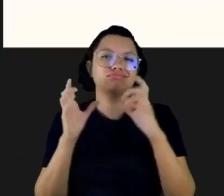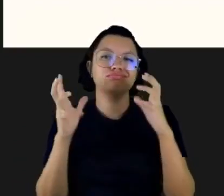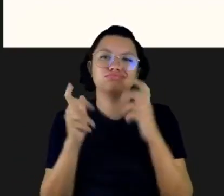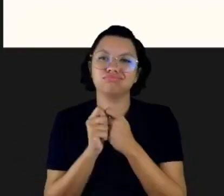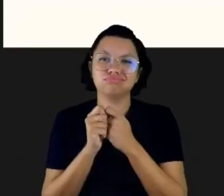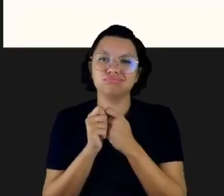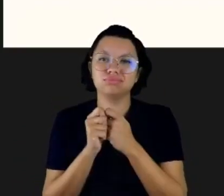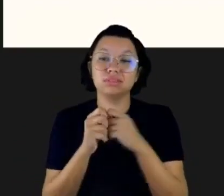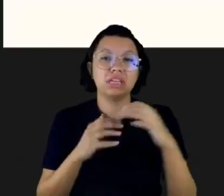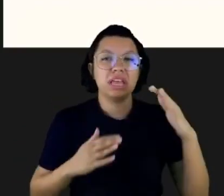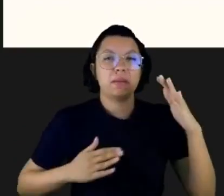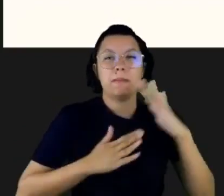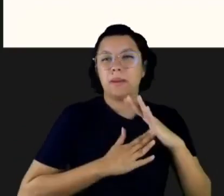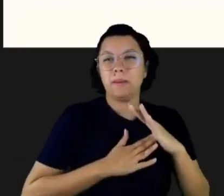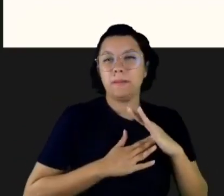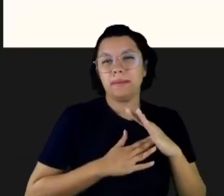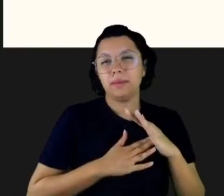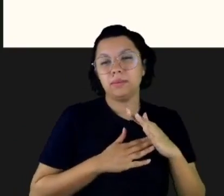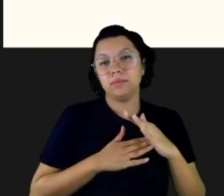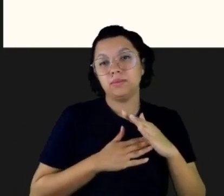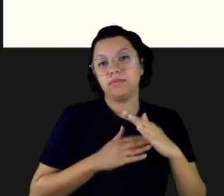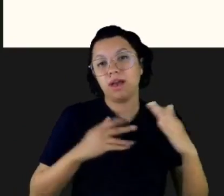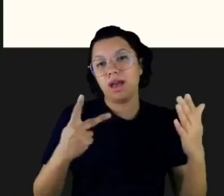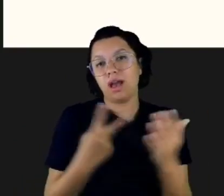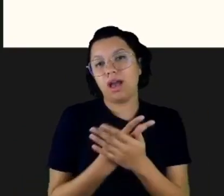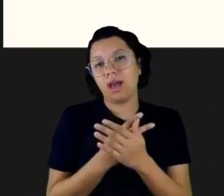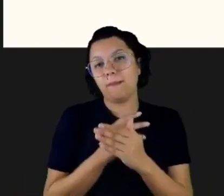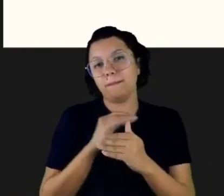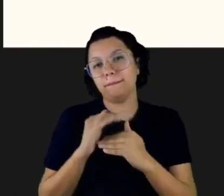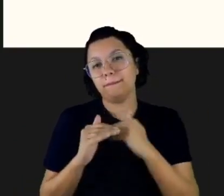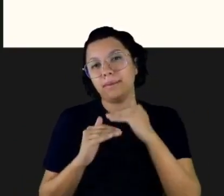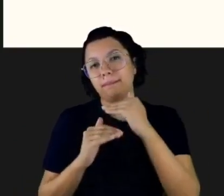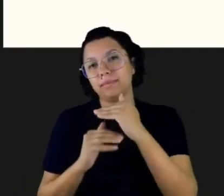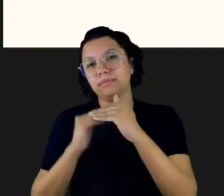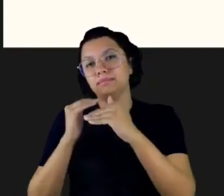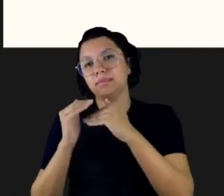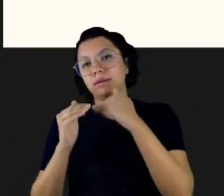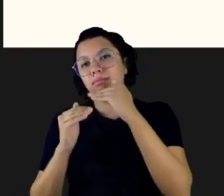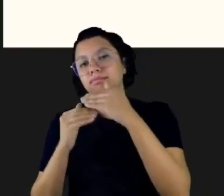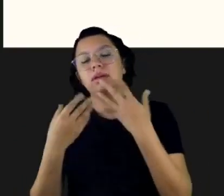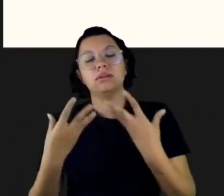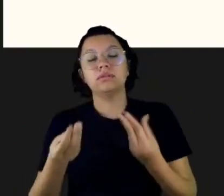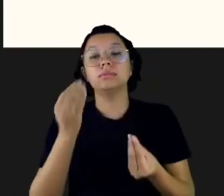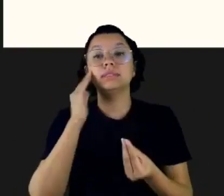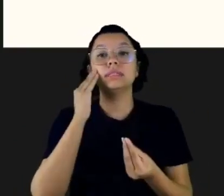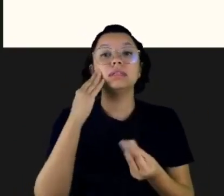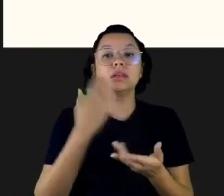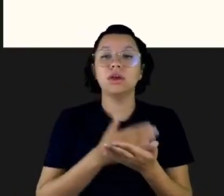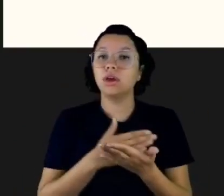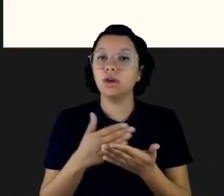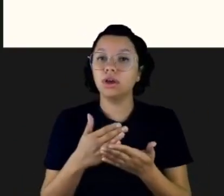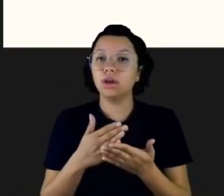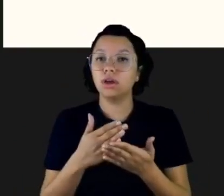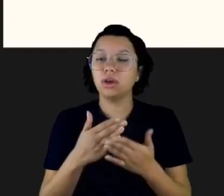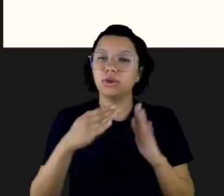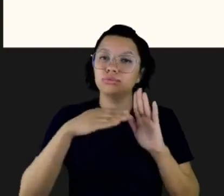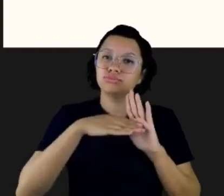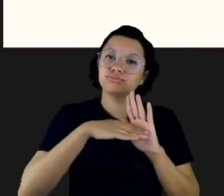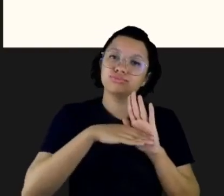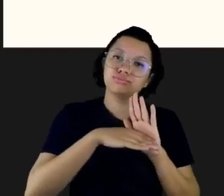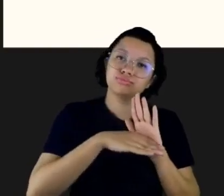acontecendo gradativamente. E aí nós vamos entender. Começa com o declínio na memória,